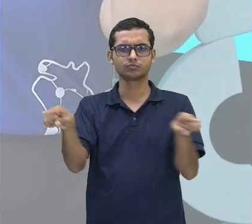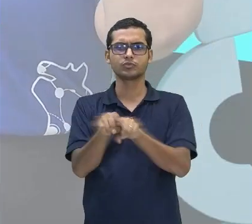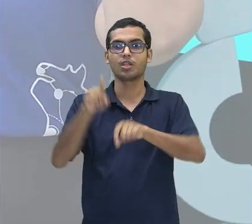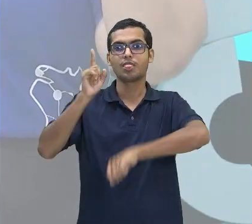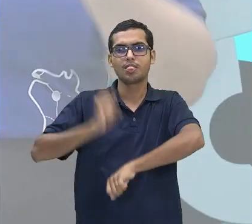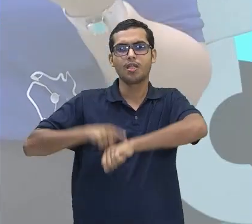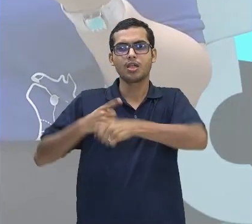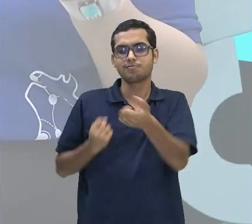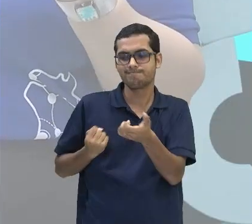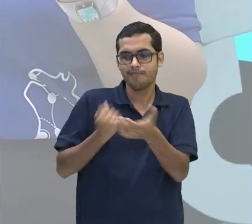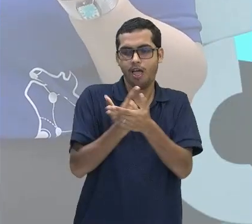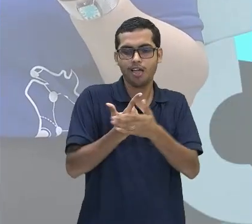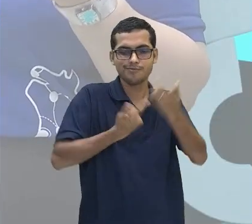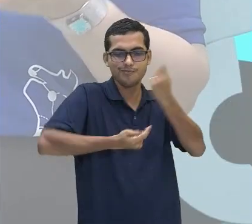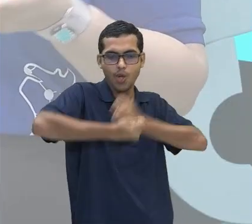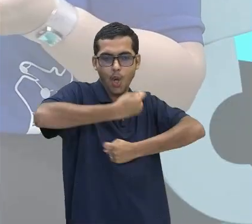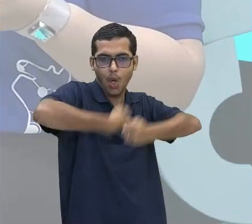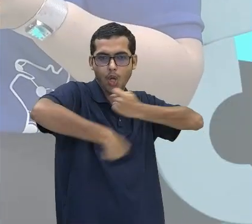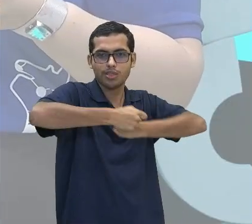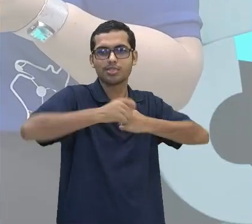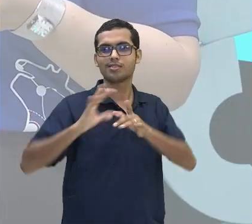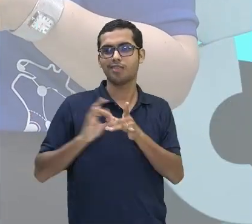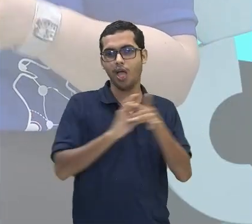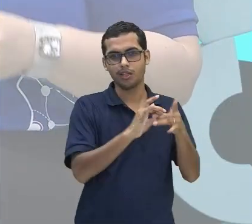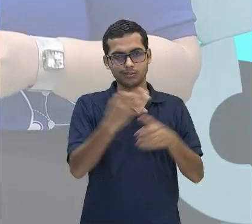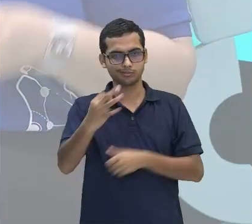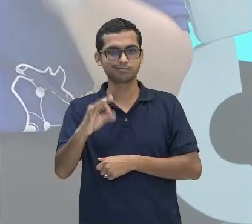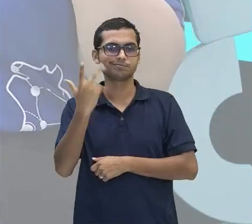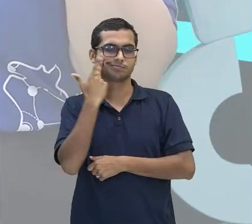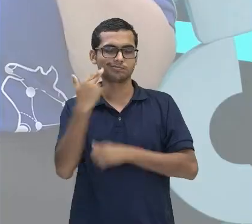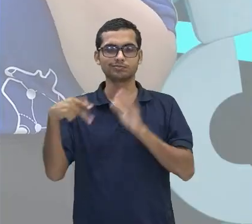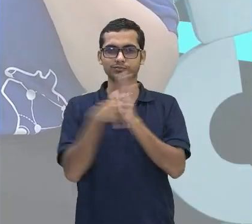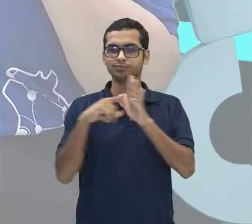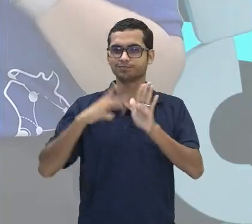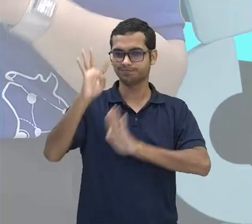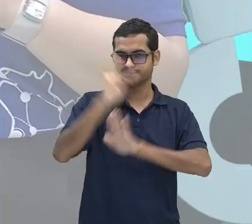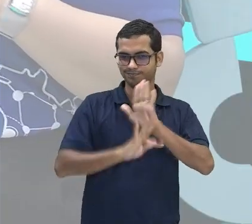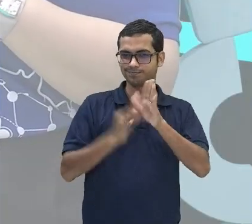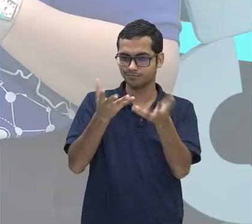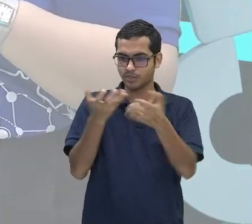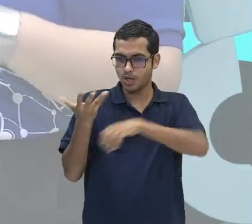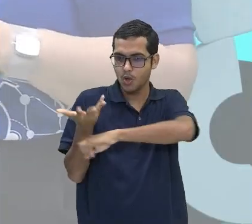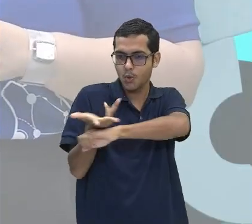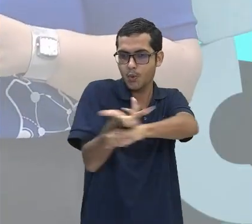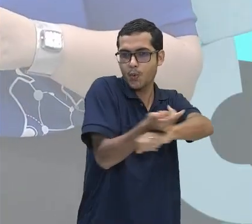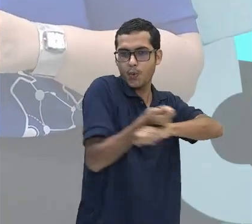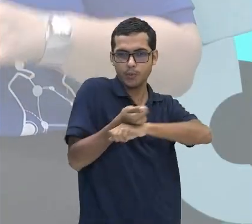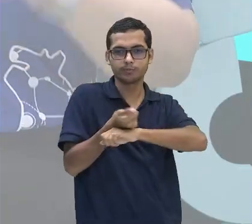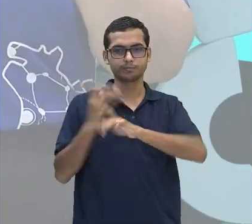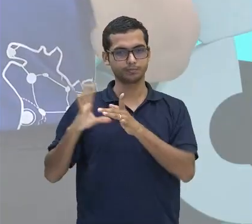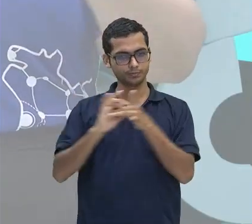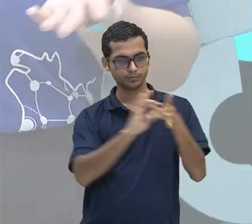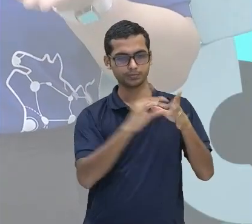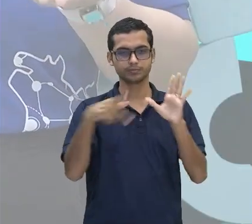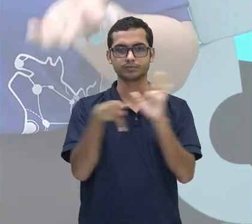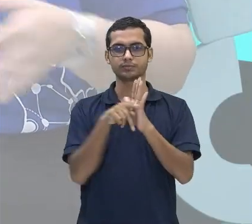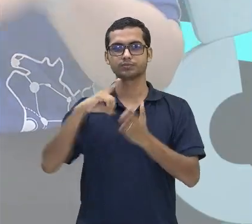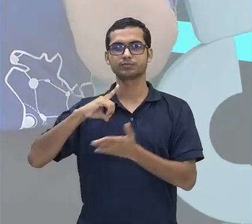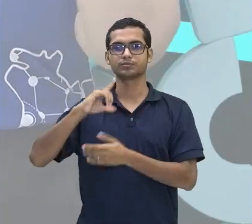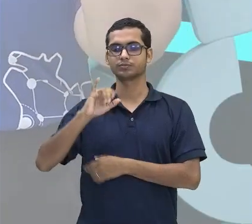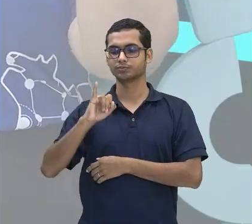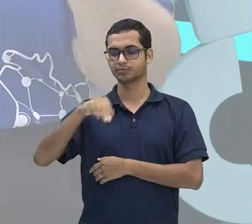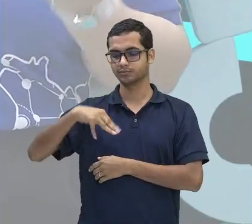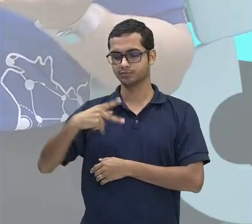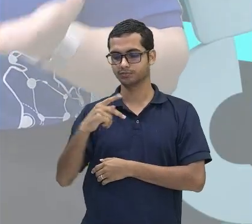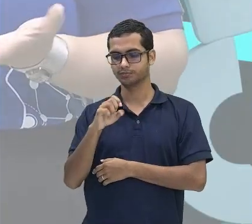é o comando de economizar. É muito comum em texto que quer persuadir o modo imperativo. E, por